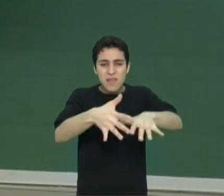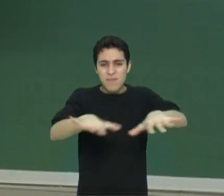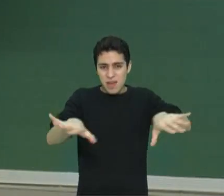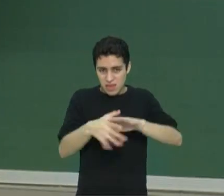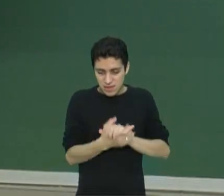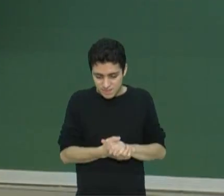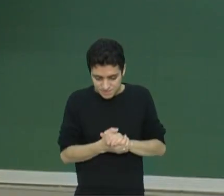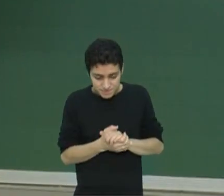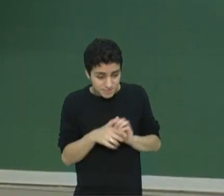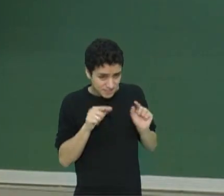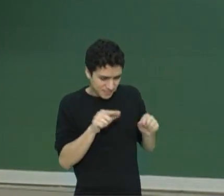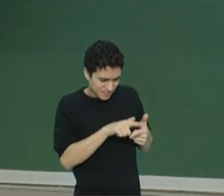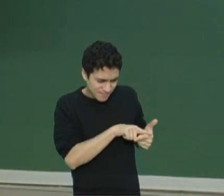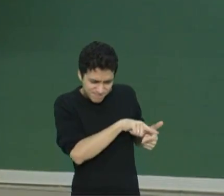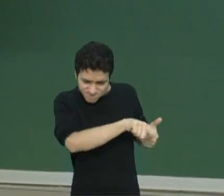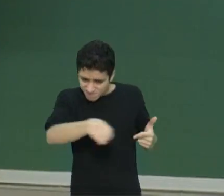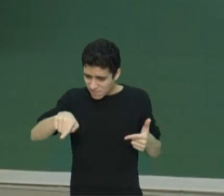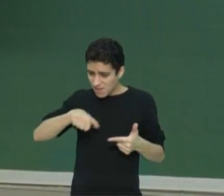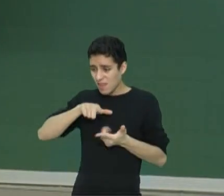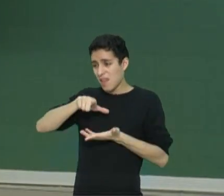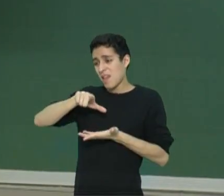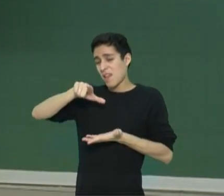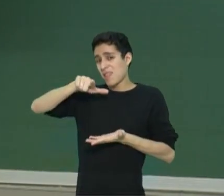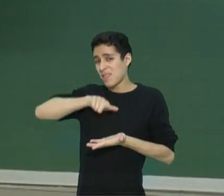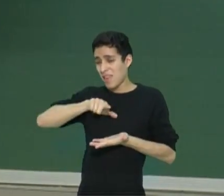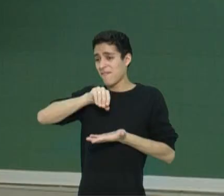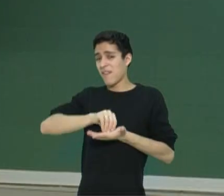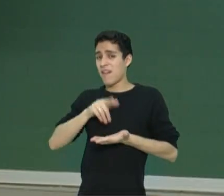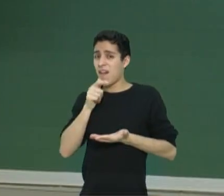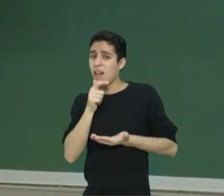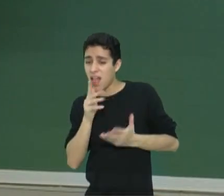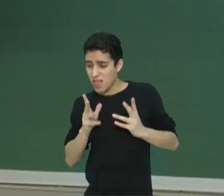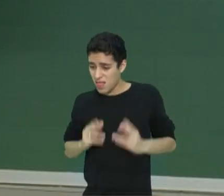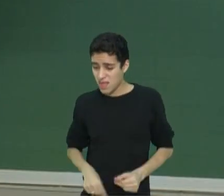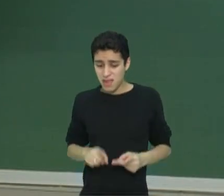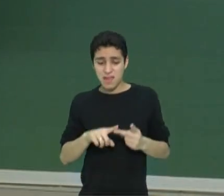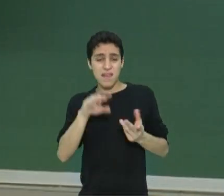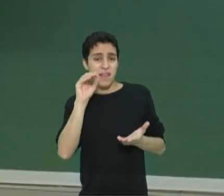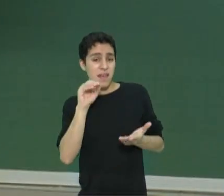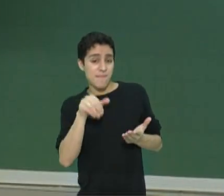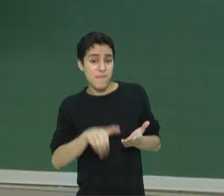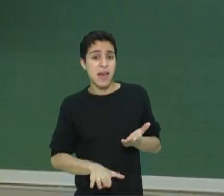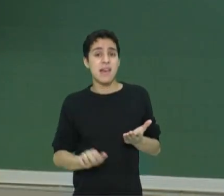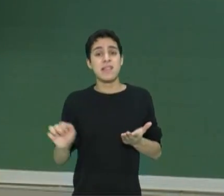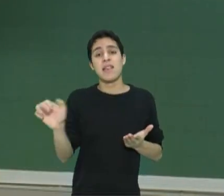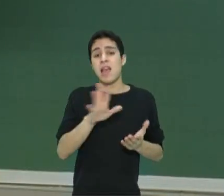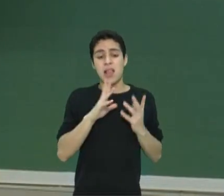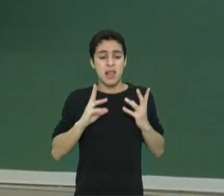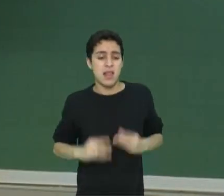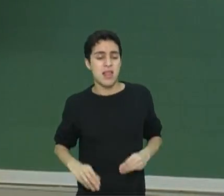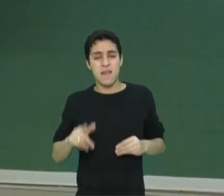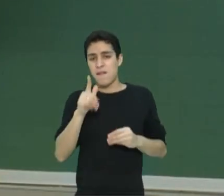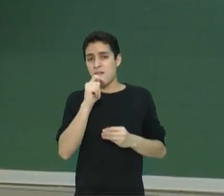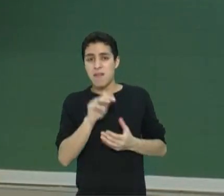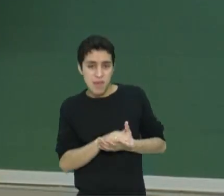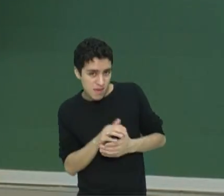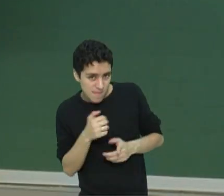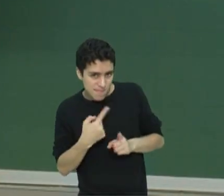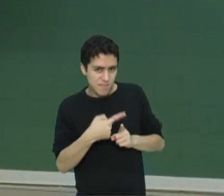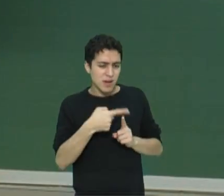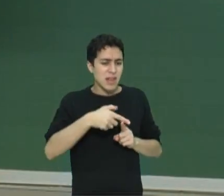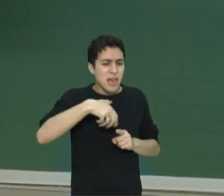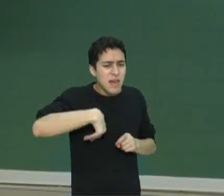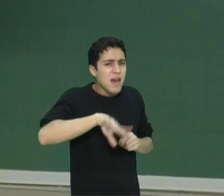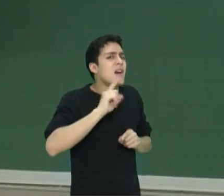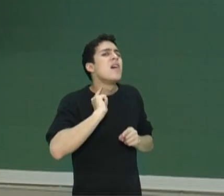potável o encarecimento do tratamento da água né a gente não paga pela água mas pelo tratamento da água quanto mais poluída a água